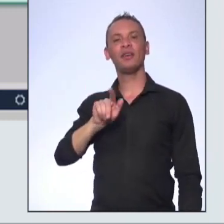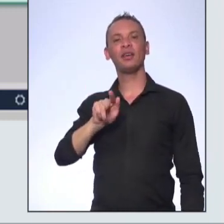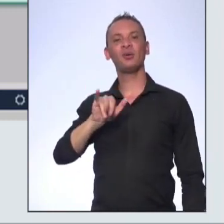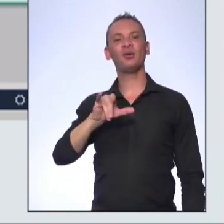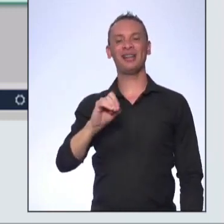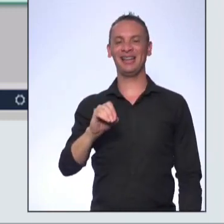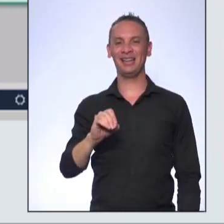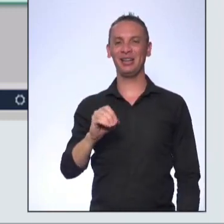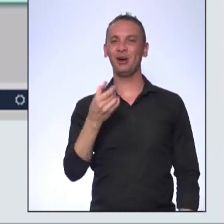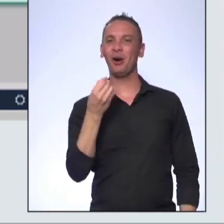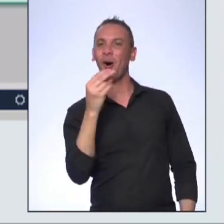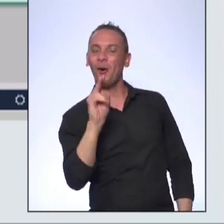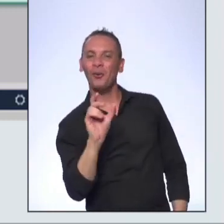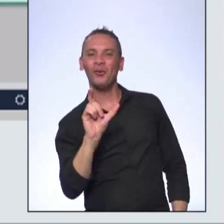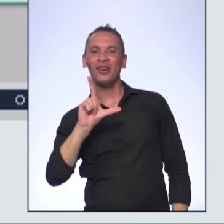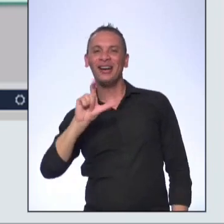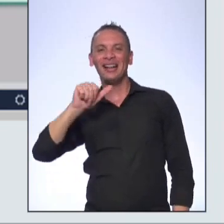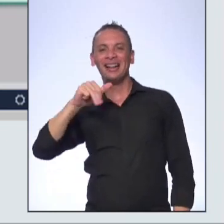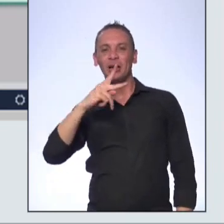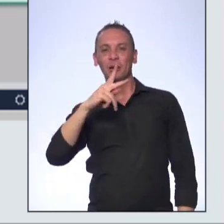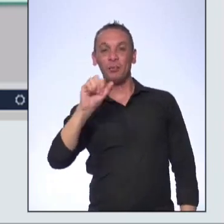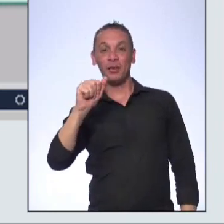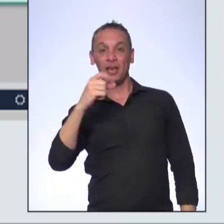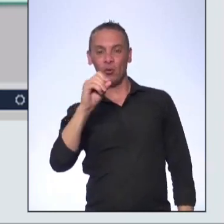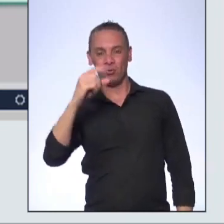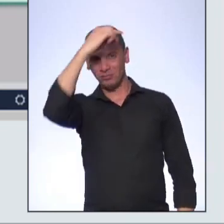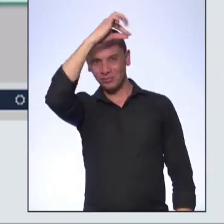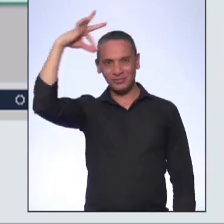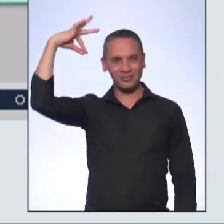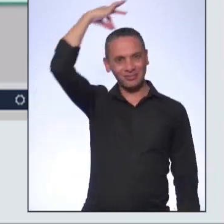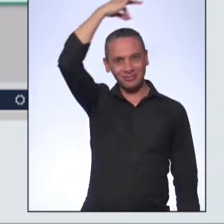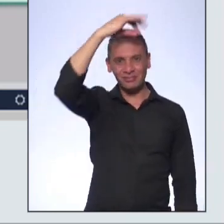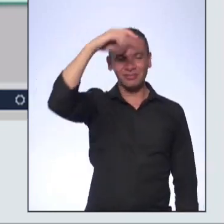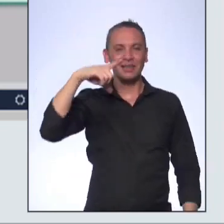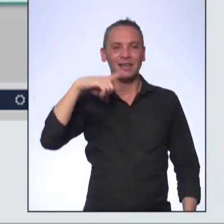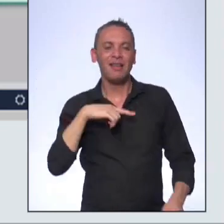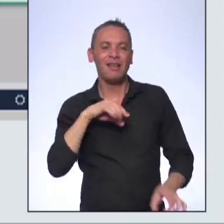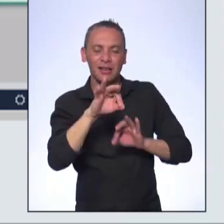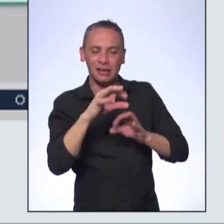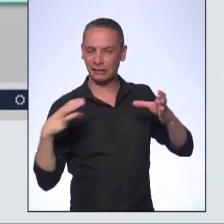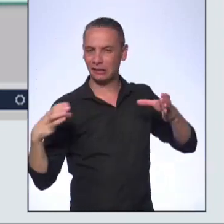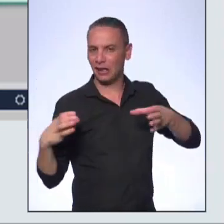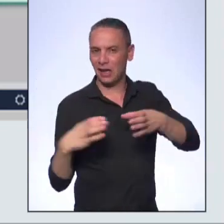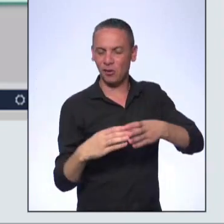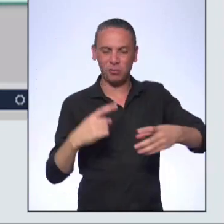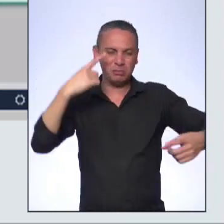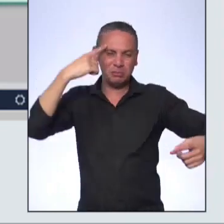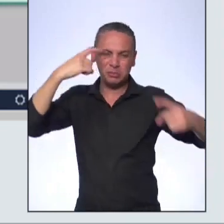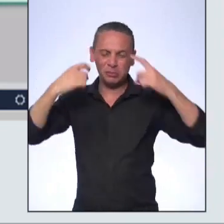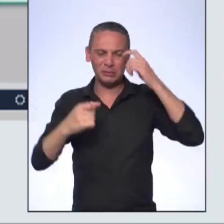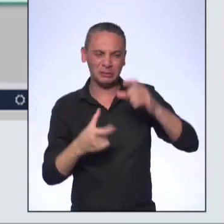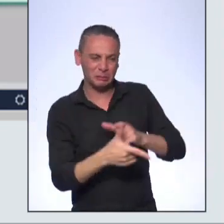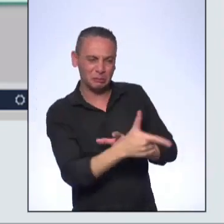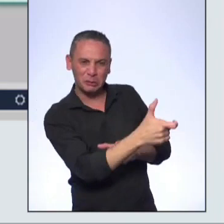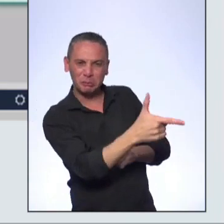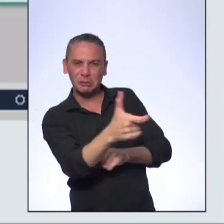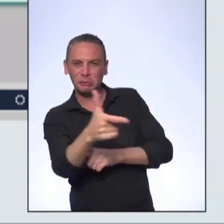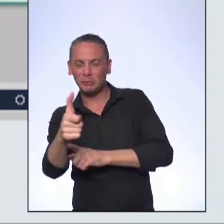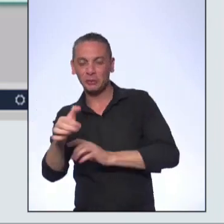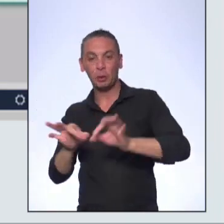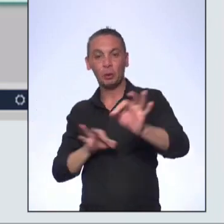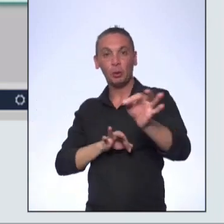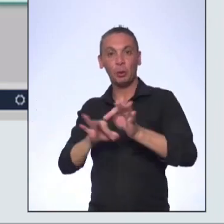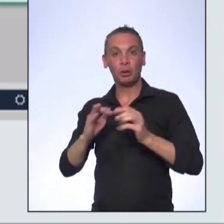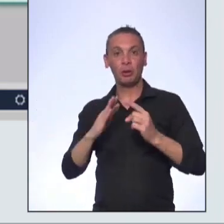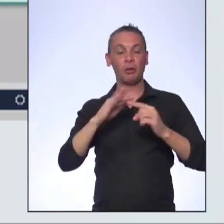popularmente chamado de Lampião. Vários membros de seu grupo de cangaceiros foram assassinados em uma armadilha organizada pela polícia